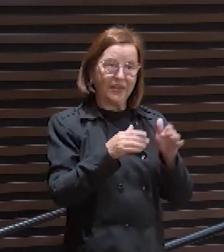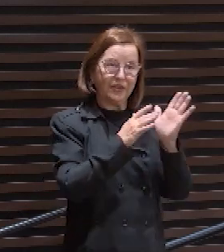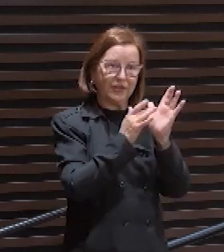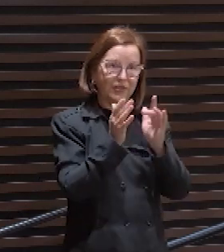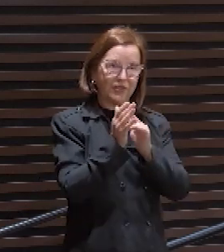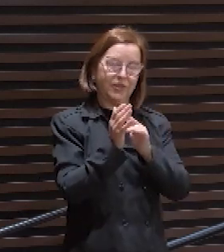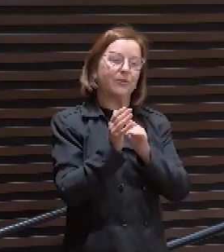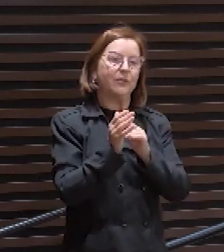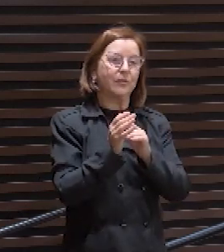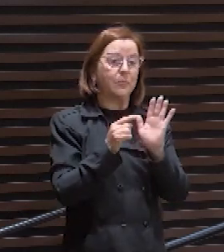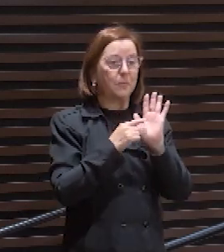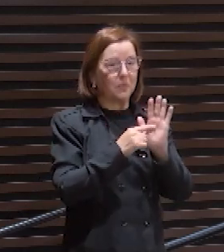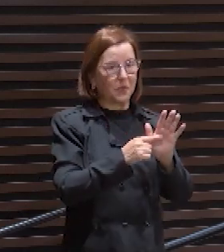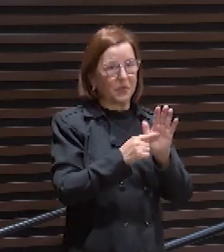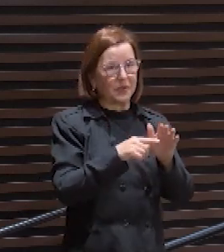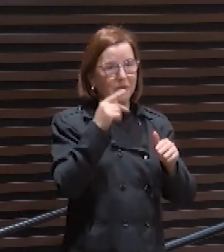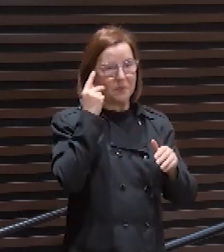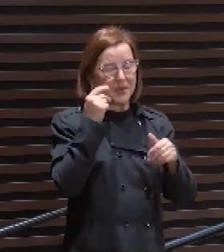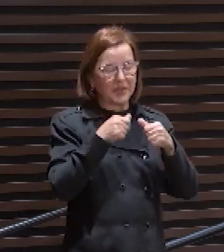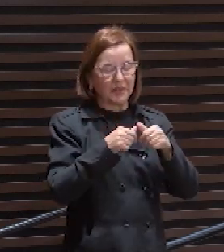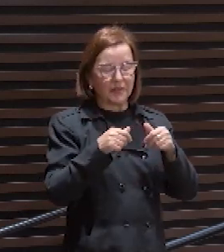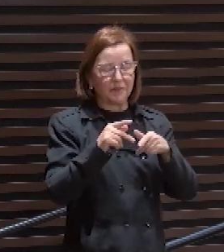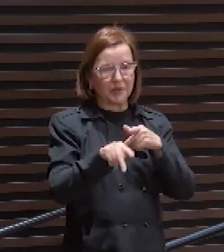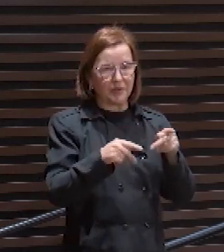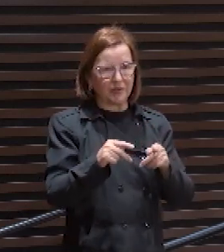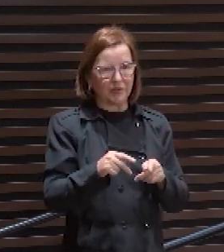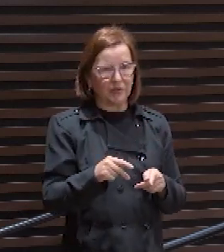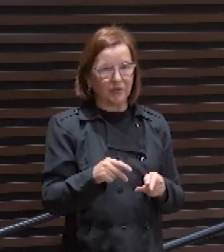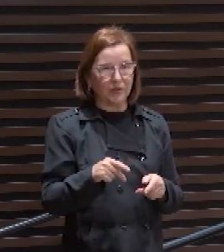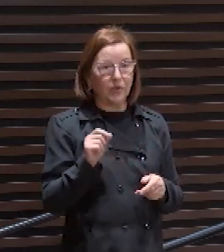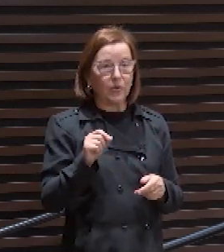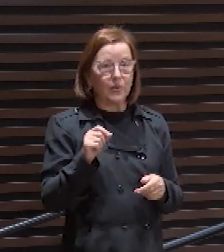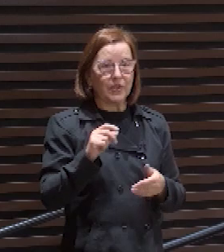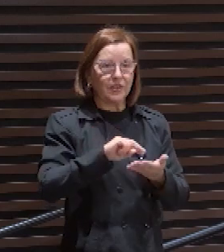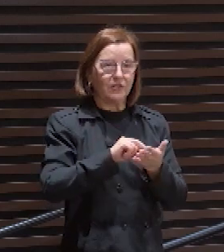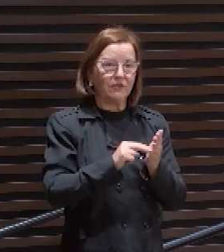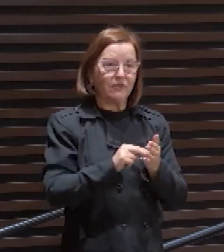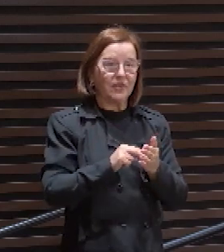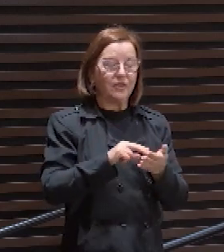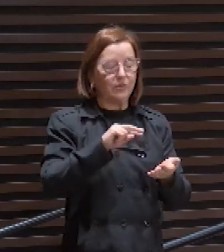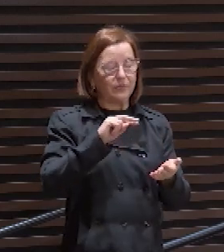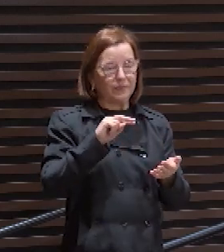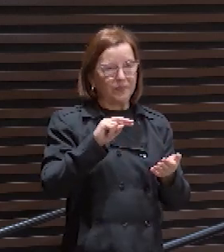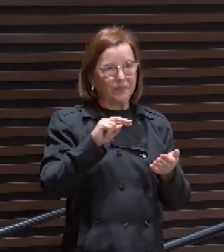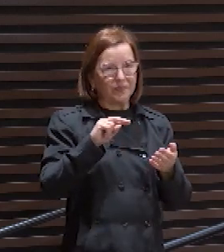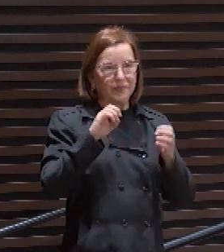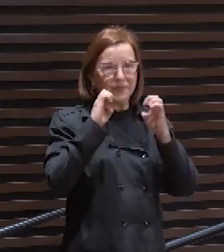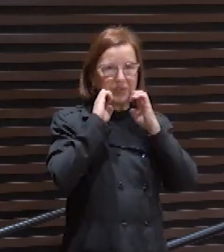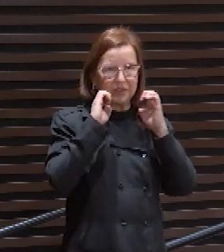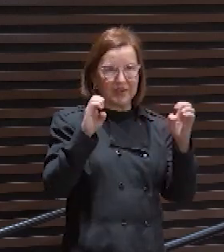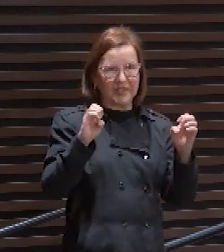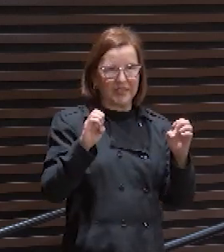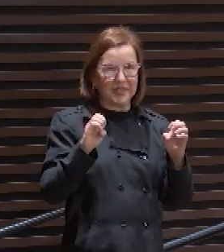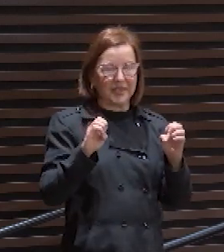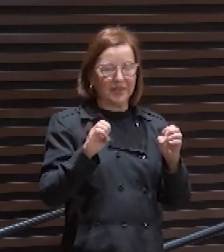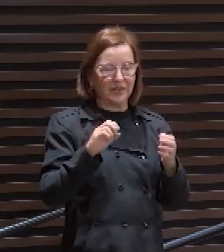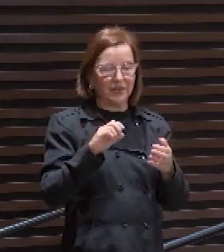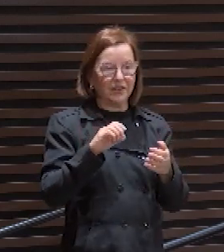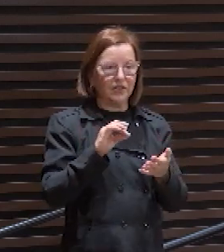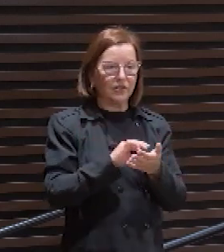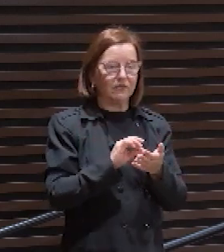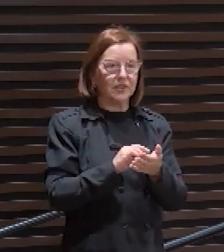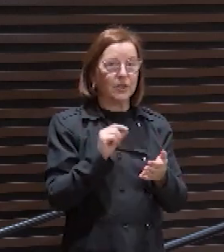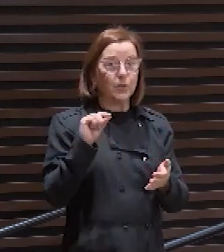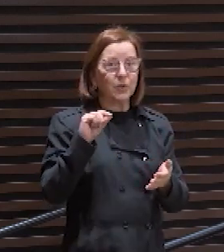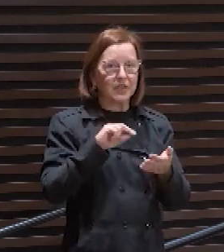essas pessoas, sobre o que de fato é o Evangelho, do que de fato é seguir a Cristo, ser um discípulo dele.